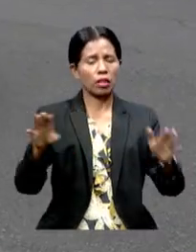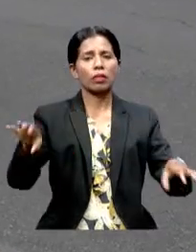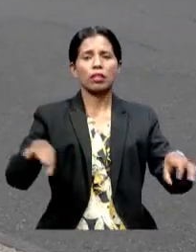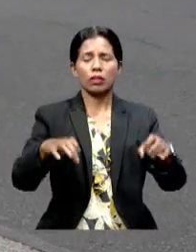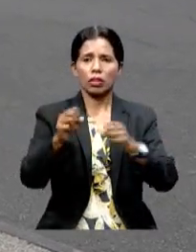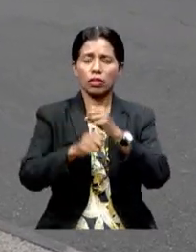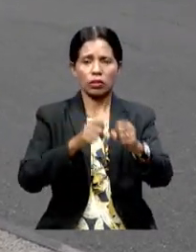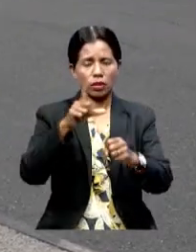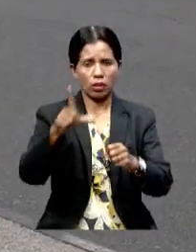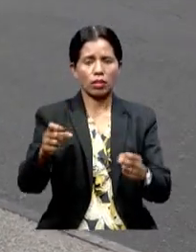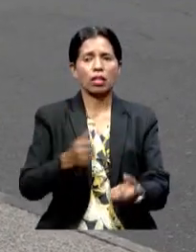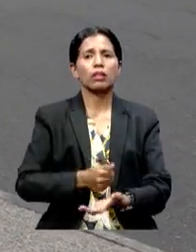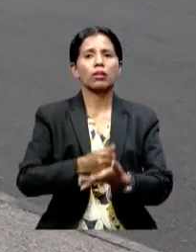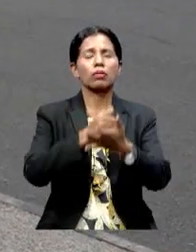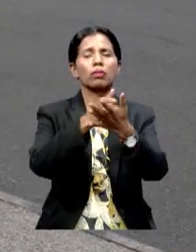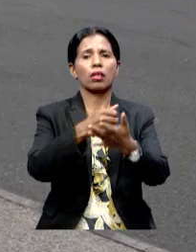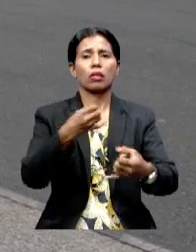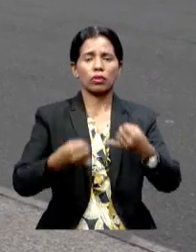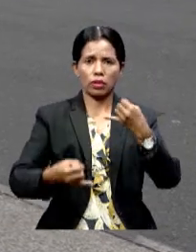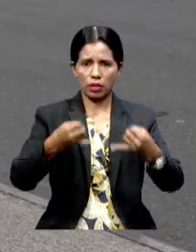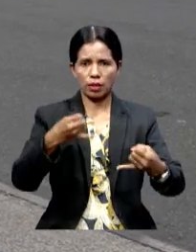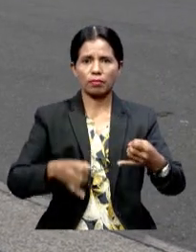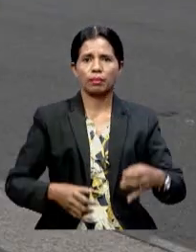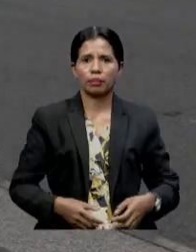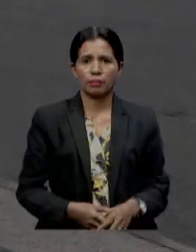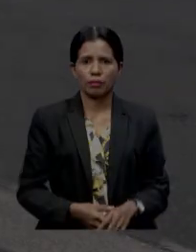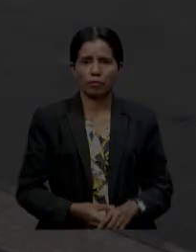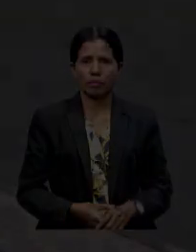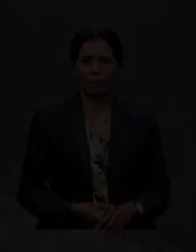social, no apoio ao setor justiça. João Bosco Dias, bem-vindos e menes, GMN.